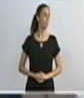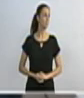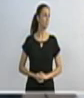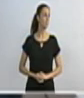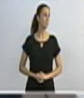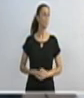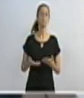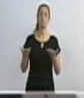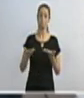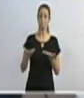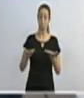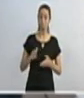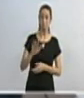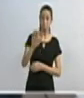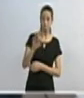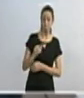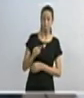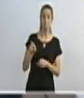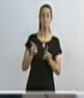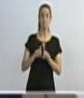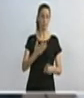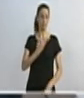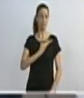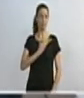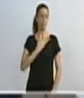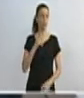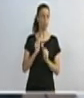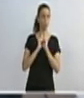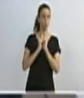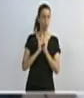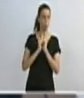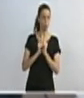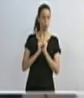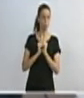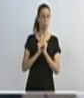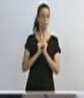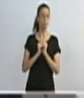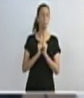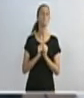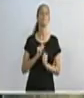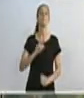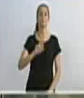Quero chamar aqui à frente também o nosso amigo, companheiro parlamentar,